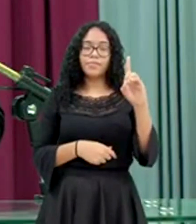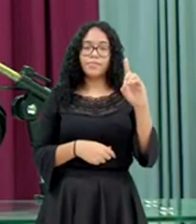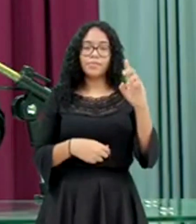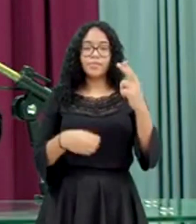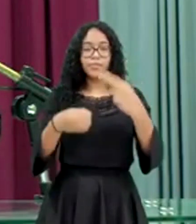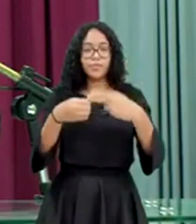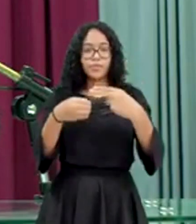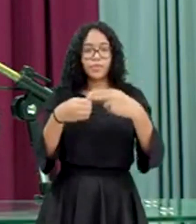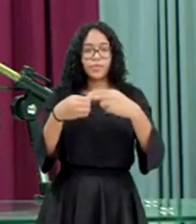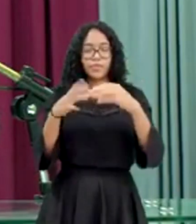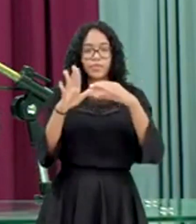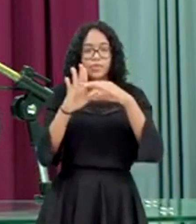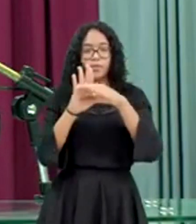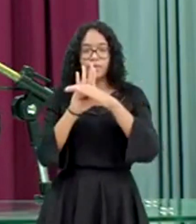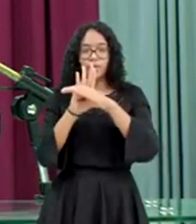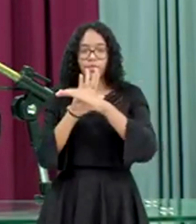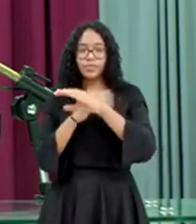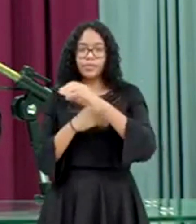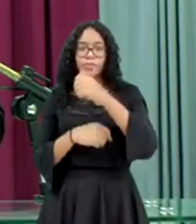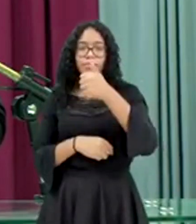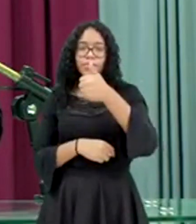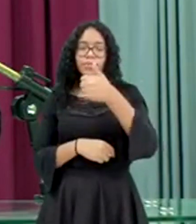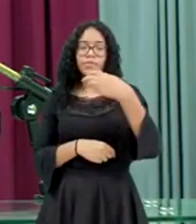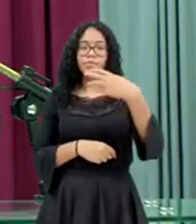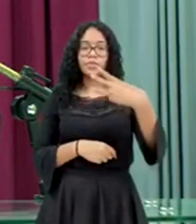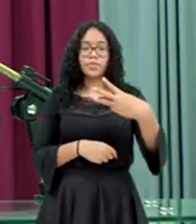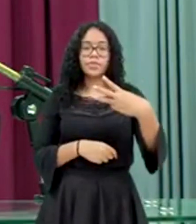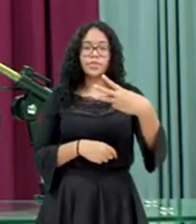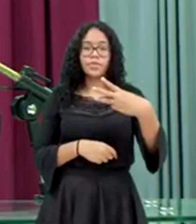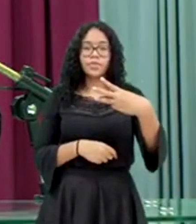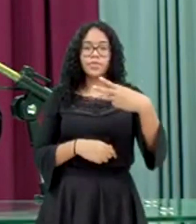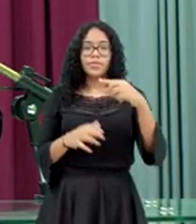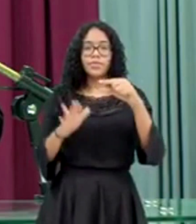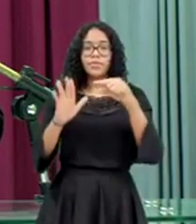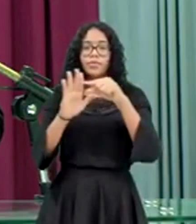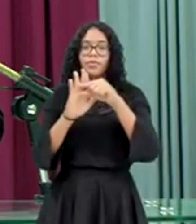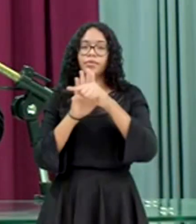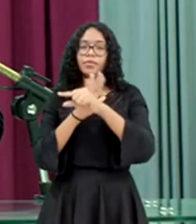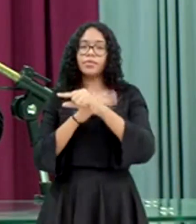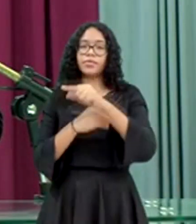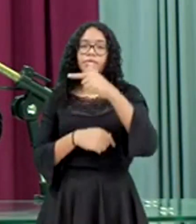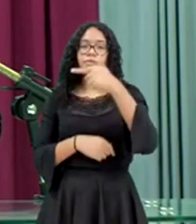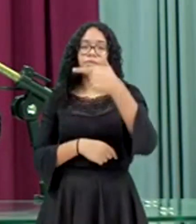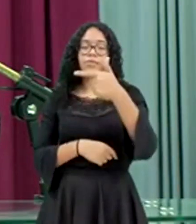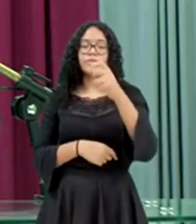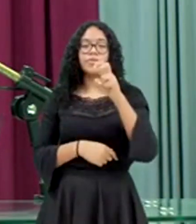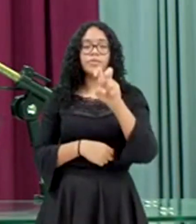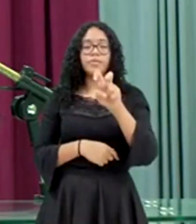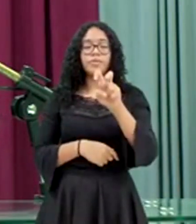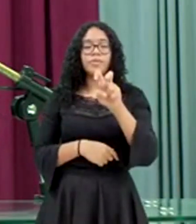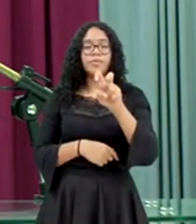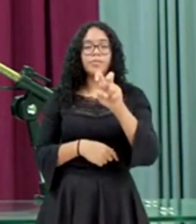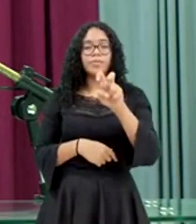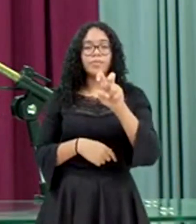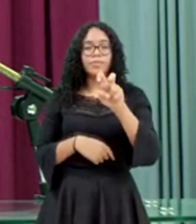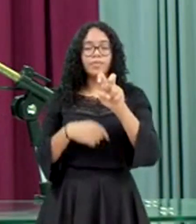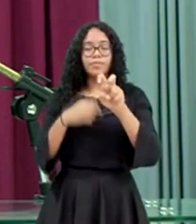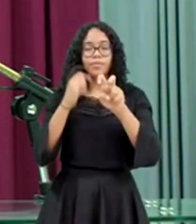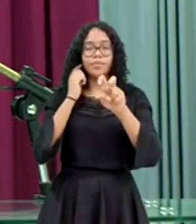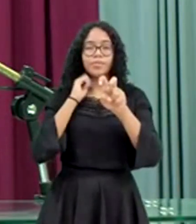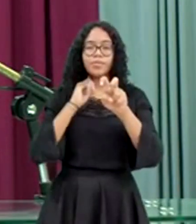Números, capítulo 13, a partir do versículo 25.